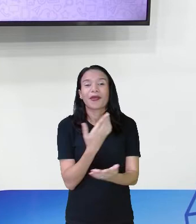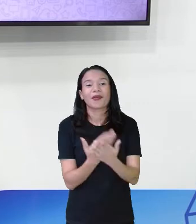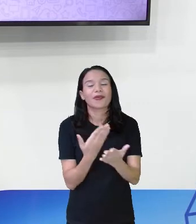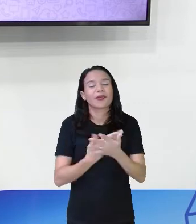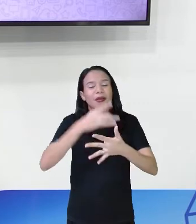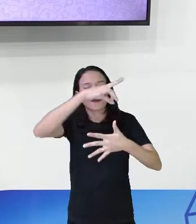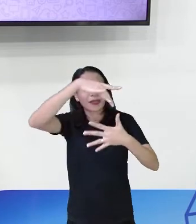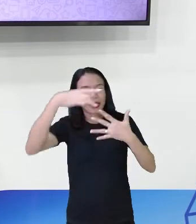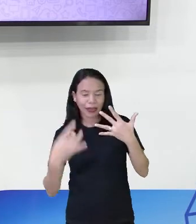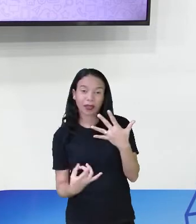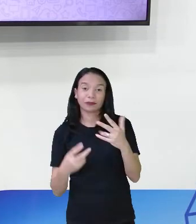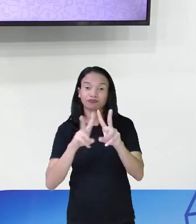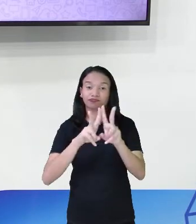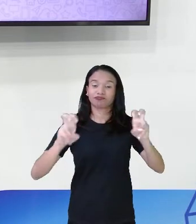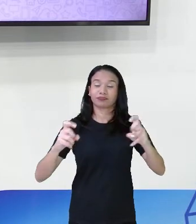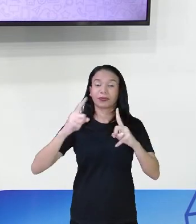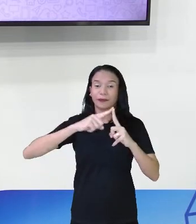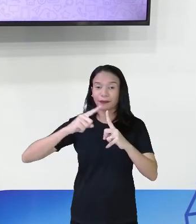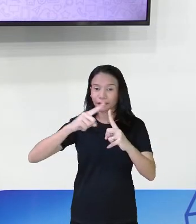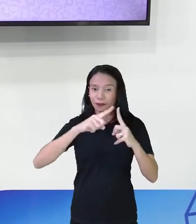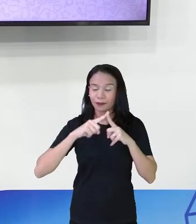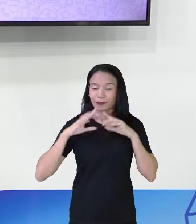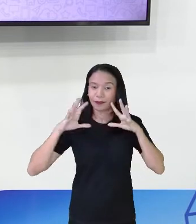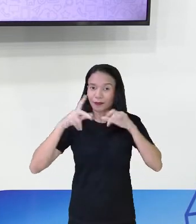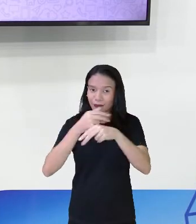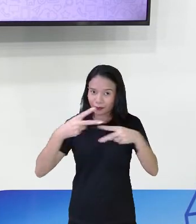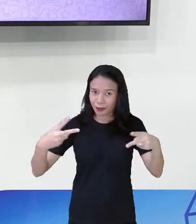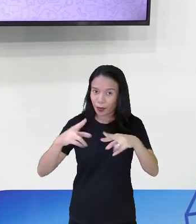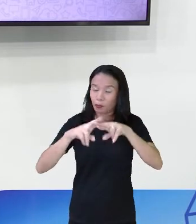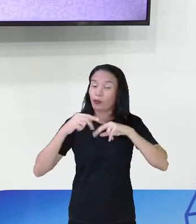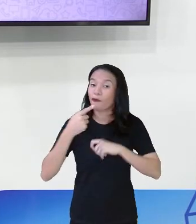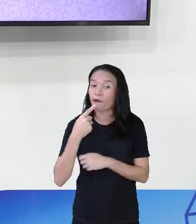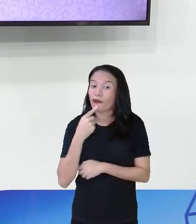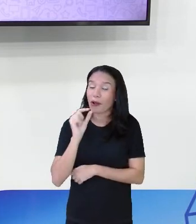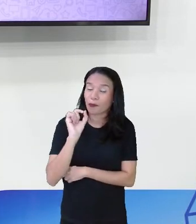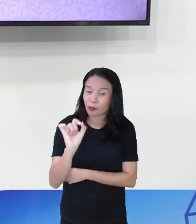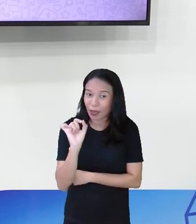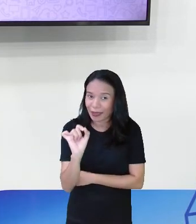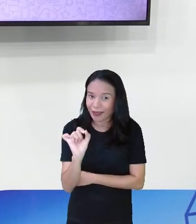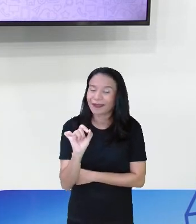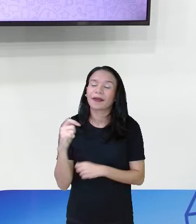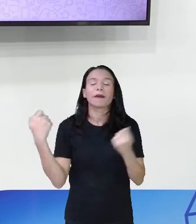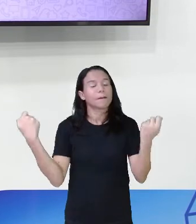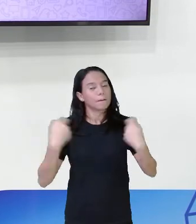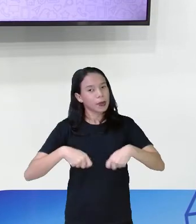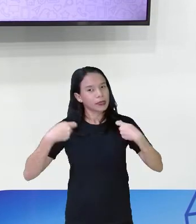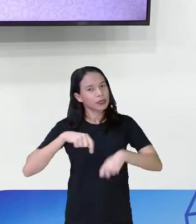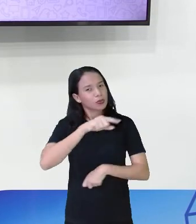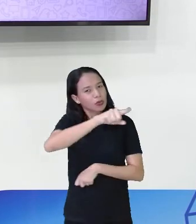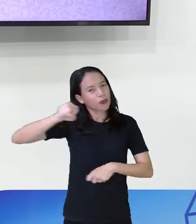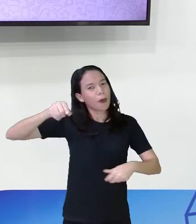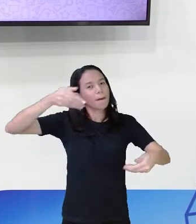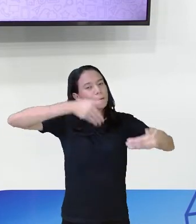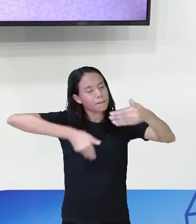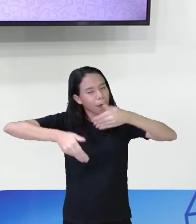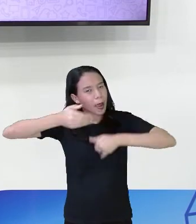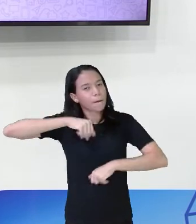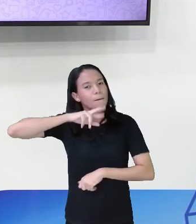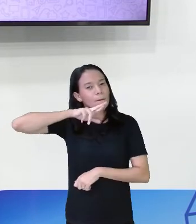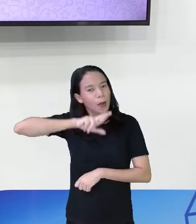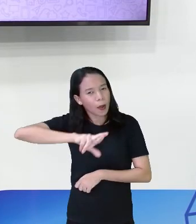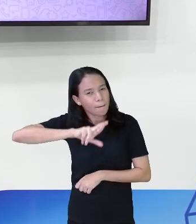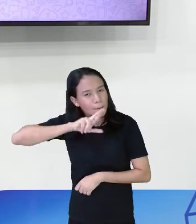mais detalhado sobre alguns tipos de animais. E já adiantando, vou precisar de mais da participação de vocês